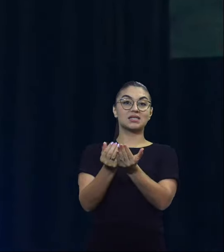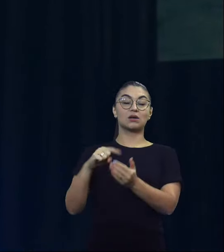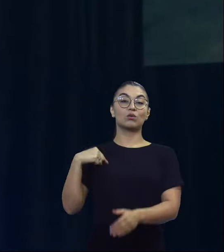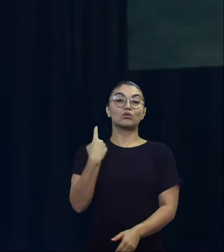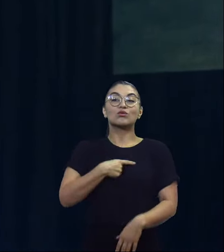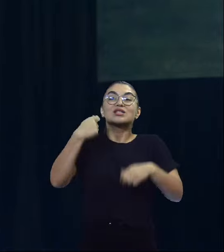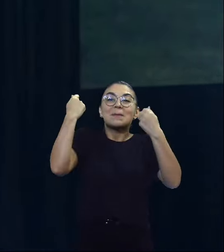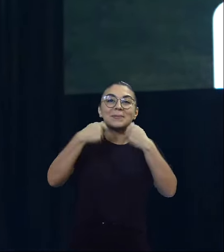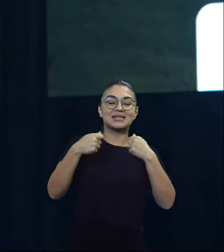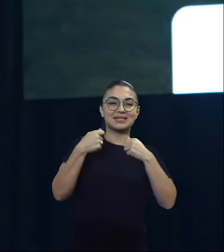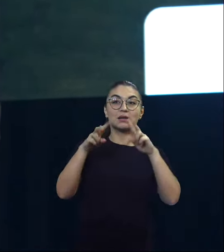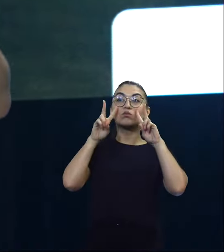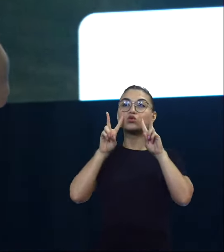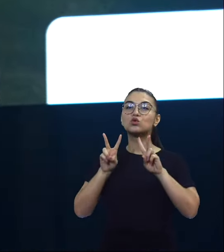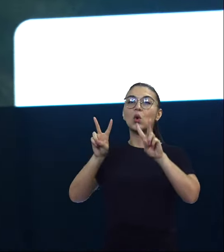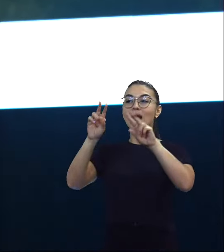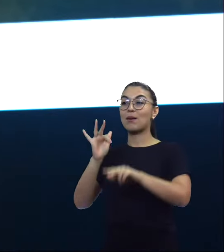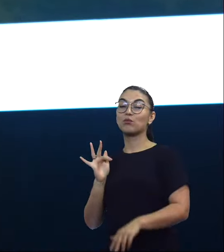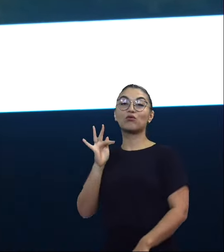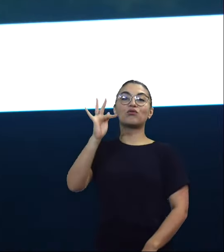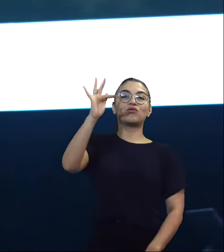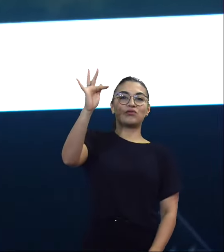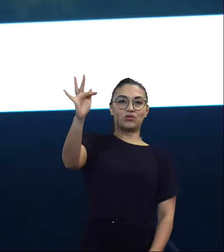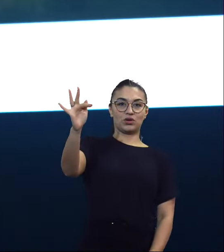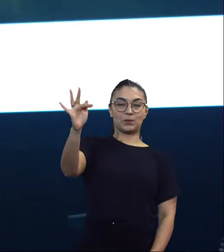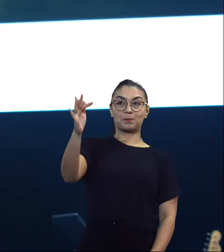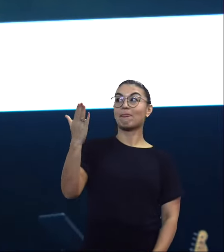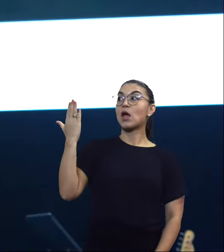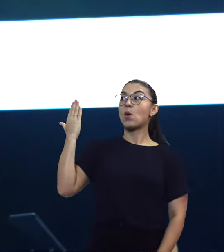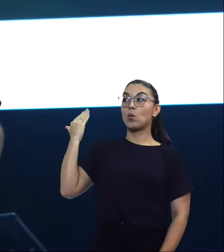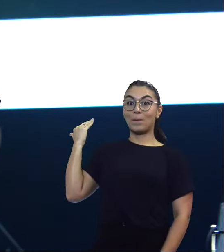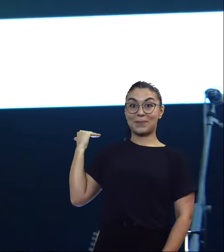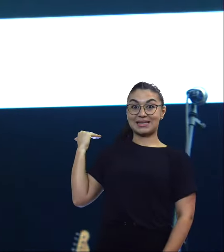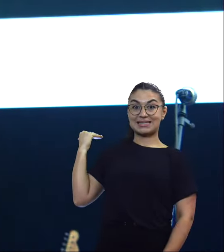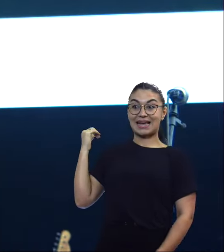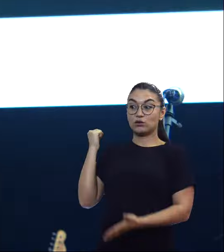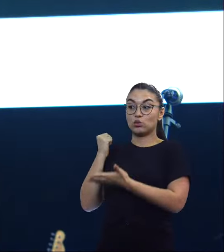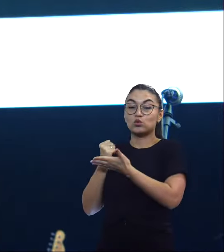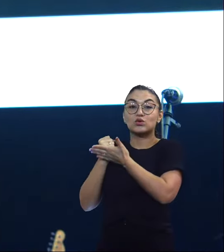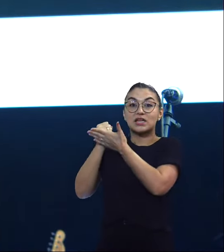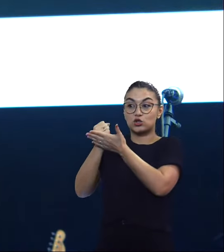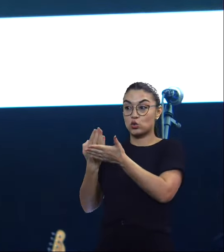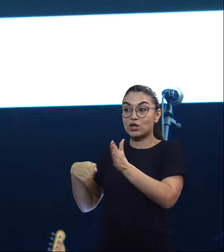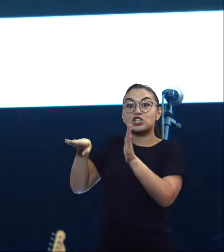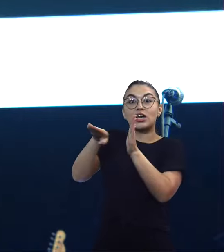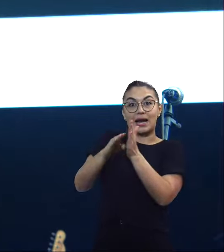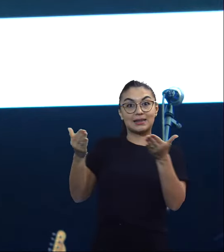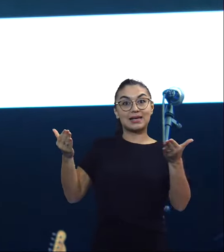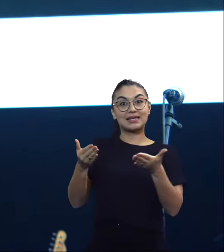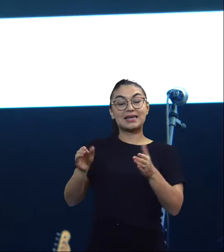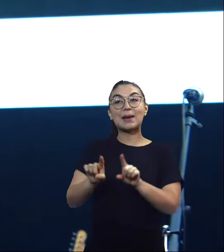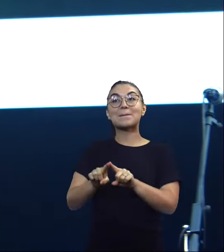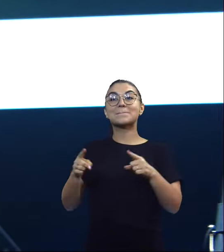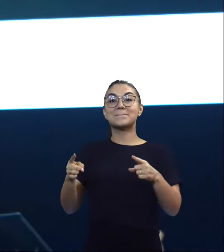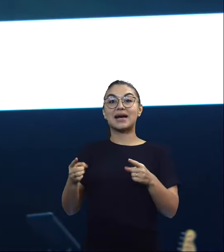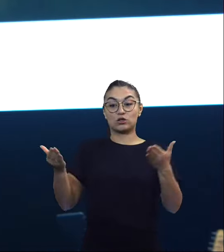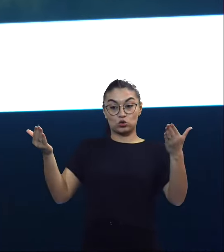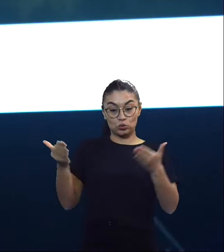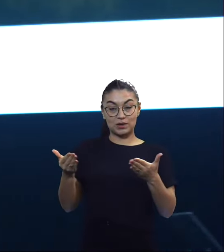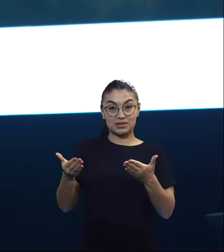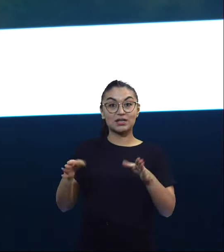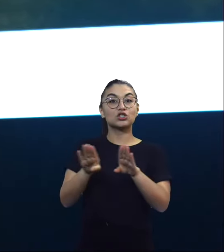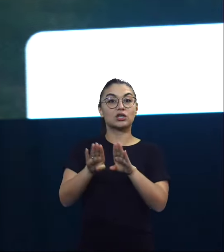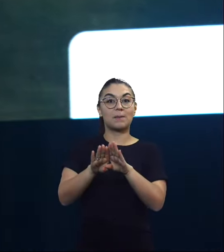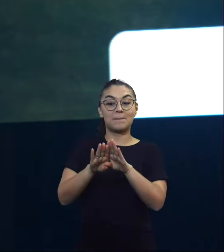para aquilo que Deus ainda vai fazer. O passado nos trouxe até aqui, mas do presente para o futuro, nós precisamos ter